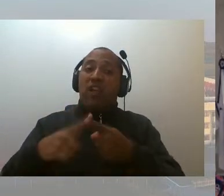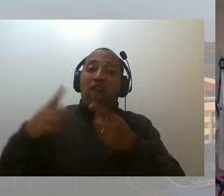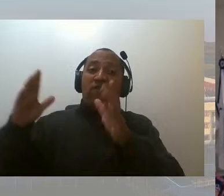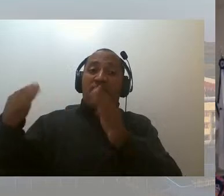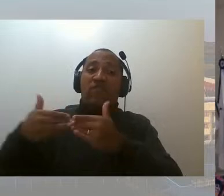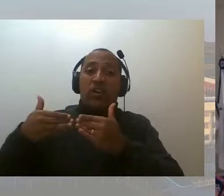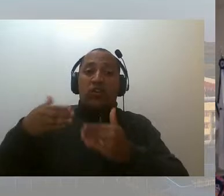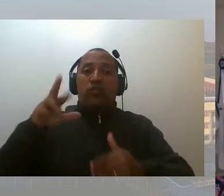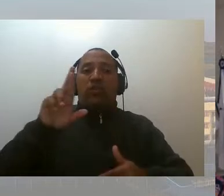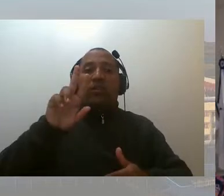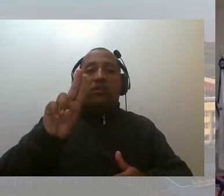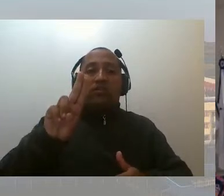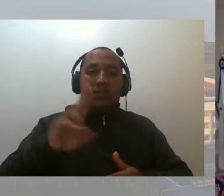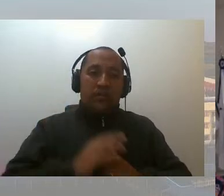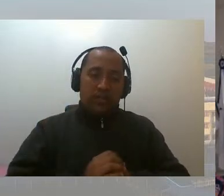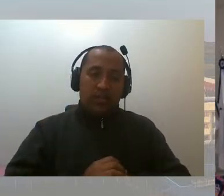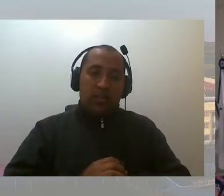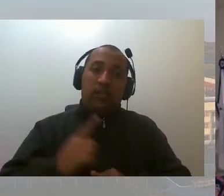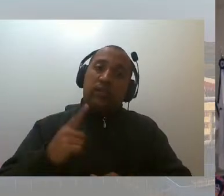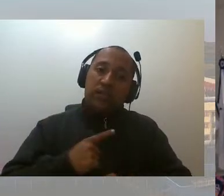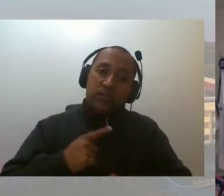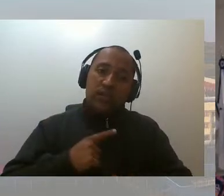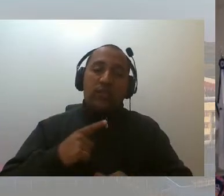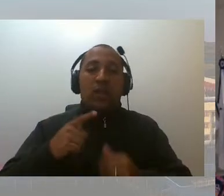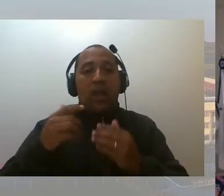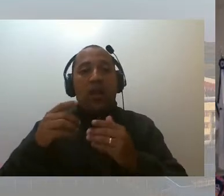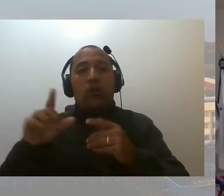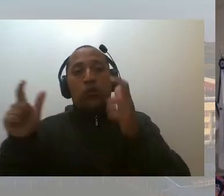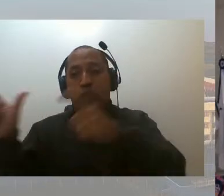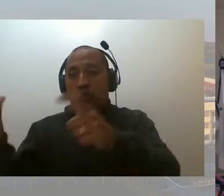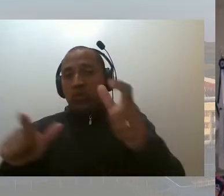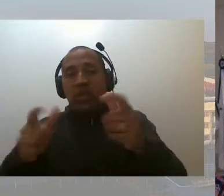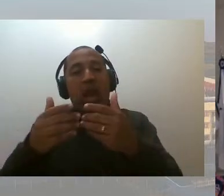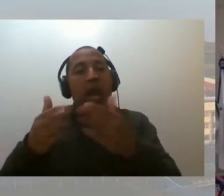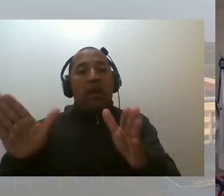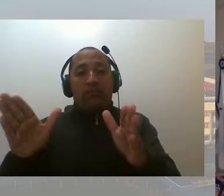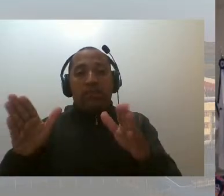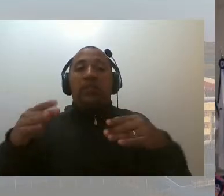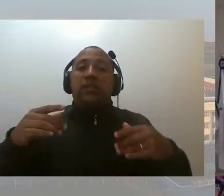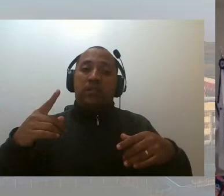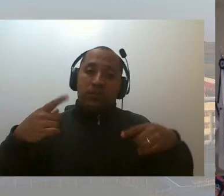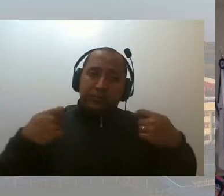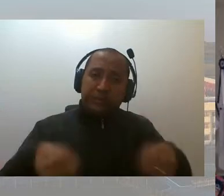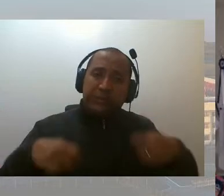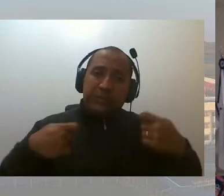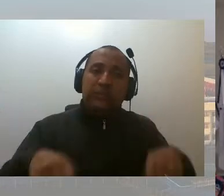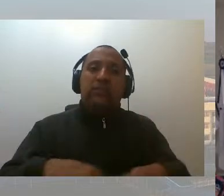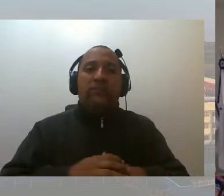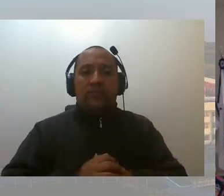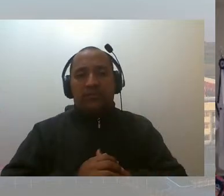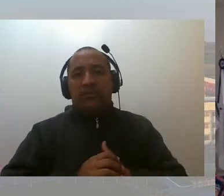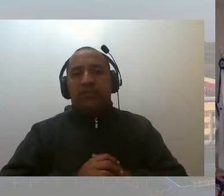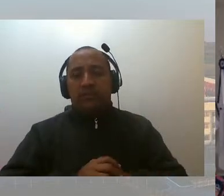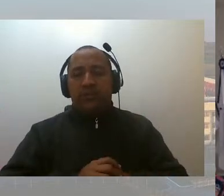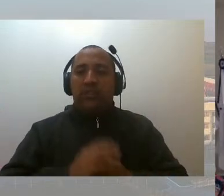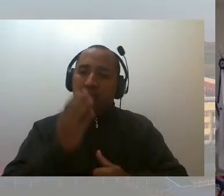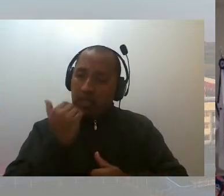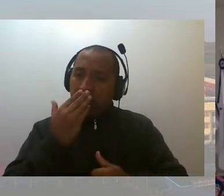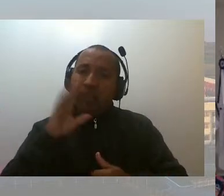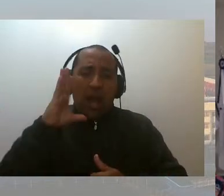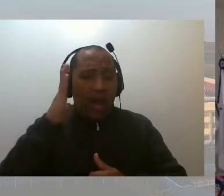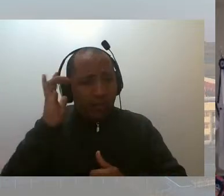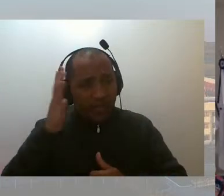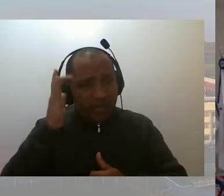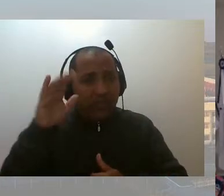RU e de não abertura de algumas unidades que precisam da alimentação diária para